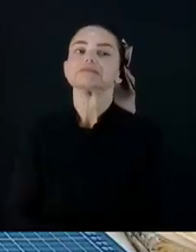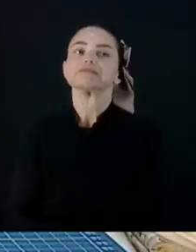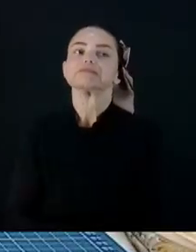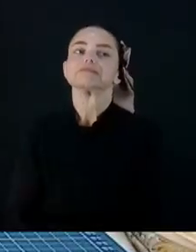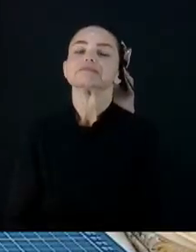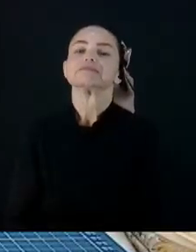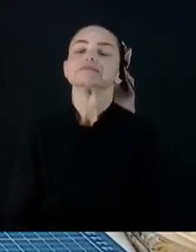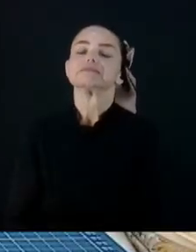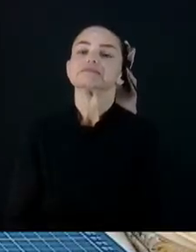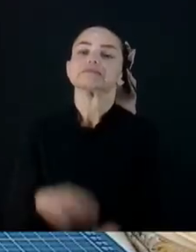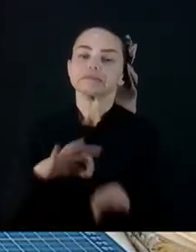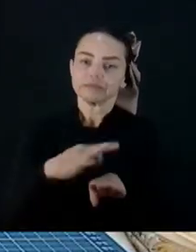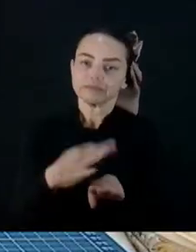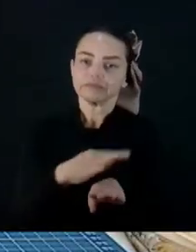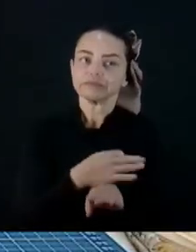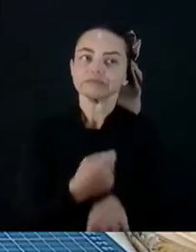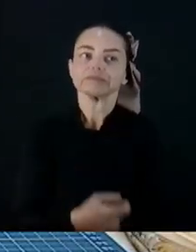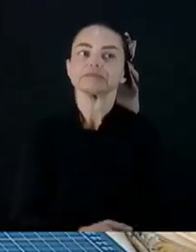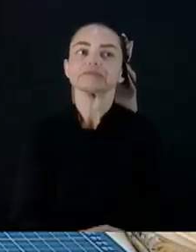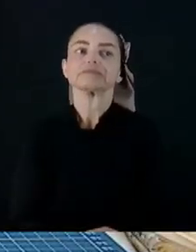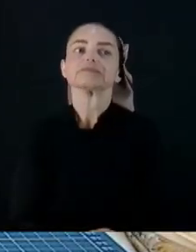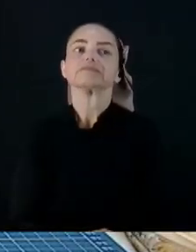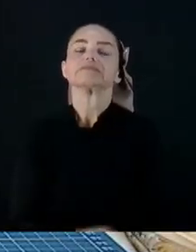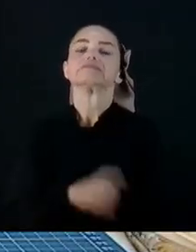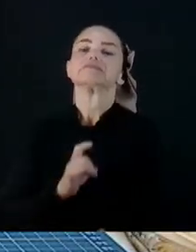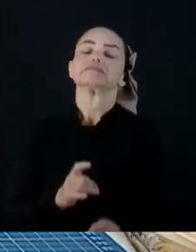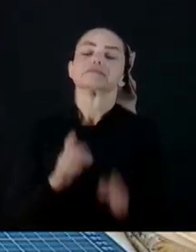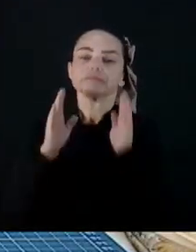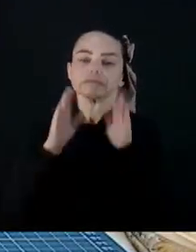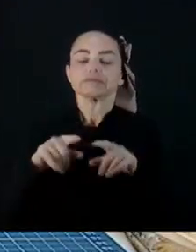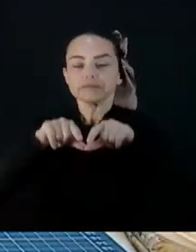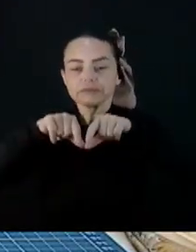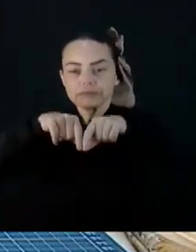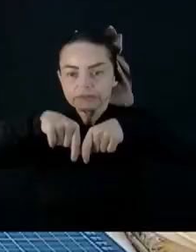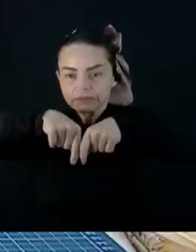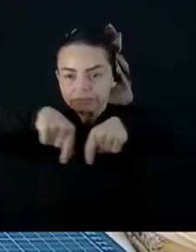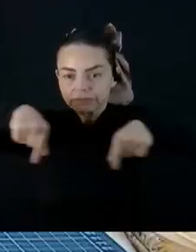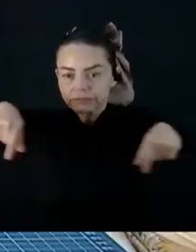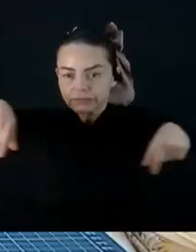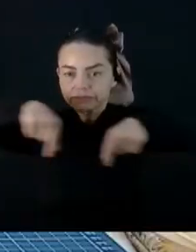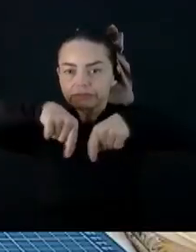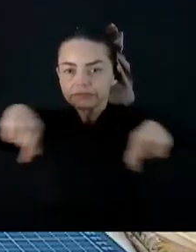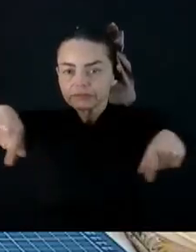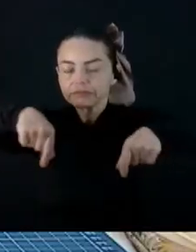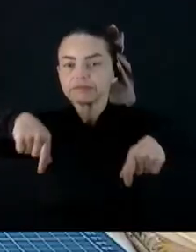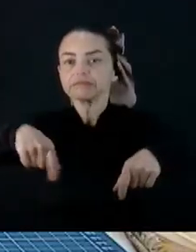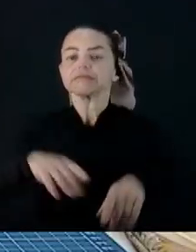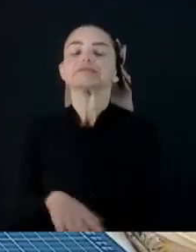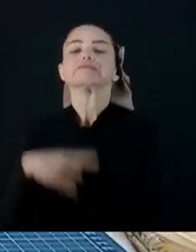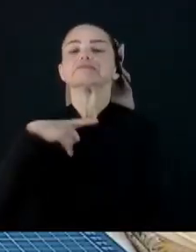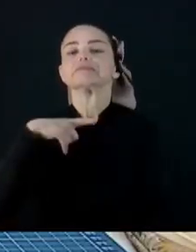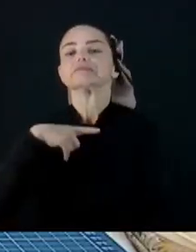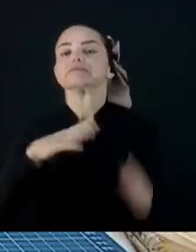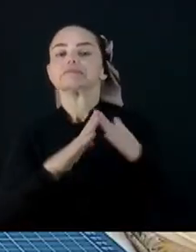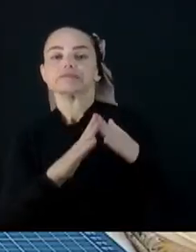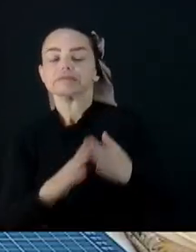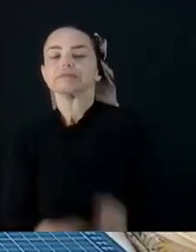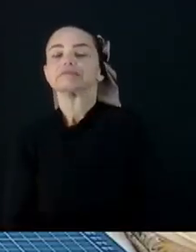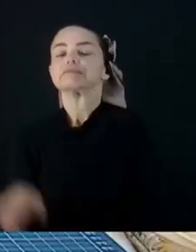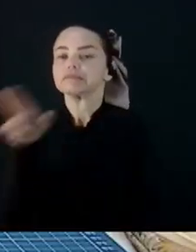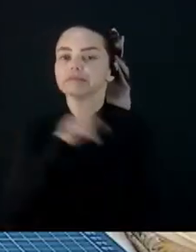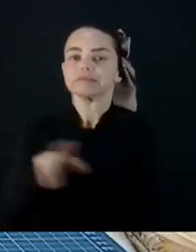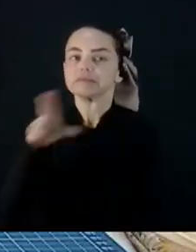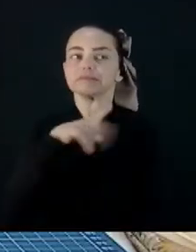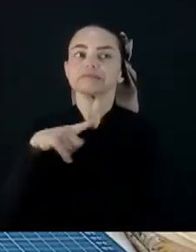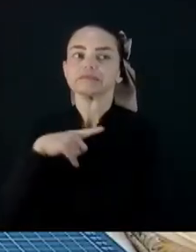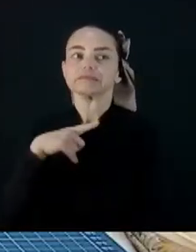Isso mesmo. A gente tá usando essa régua aqui que você falou que é específica para costura, patchwork. Isso mesmo. Mas quem tá em casa pode utilizar a que tiver. Pode usar a régua De